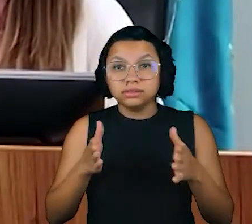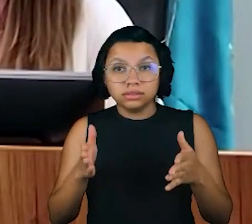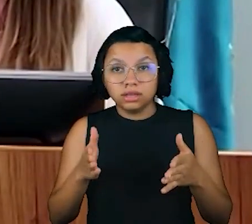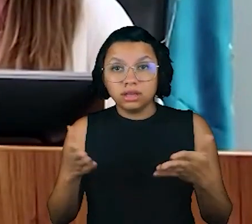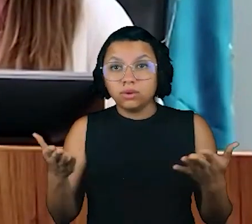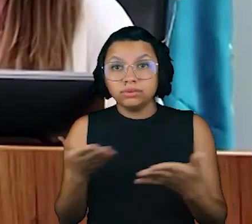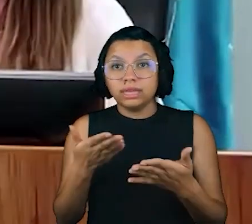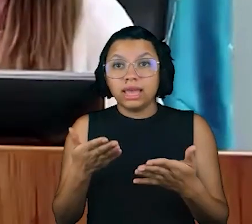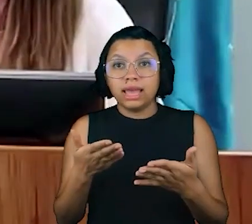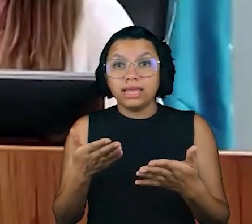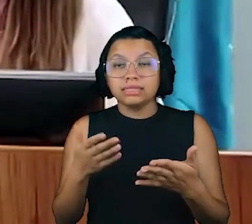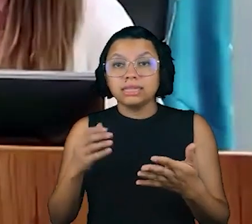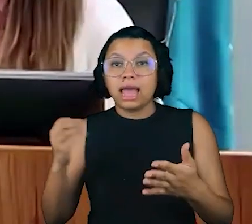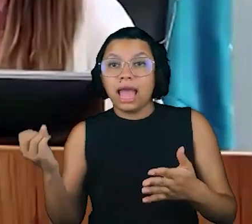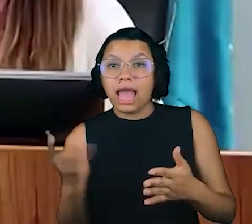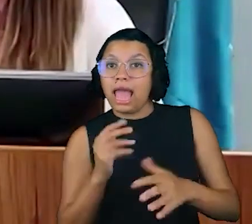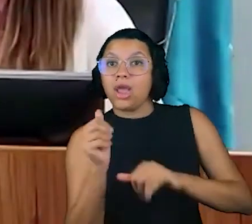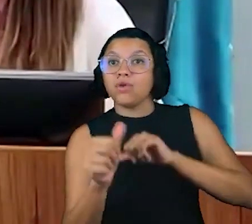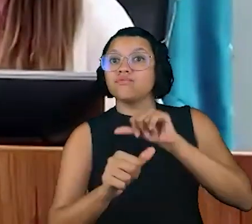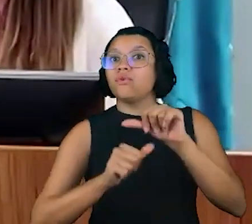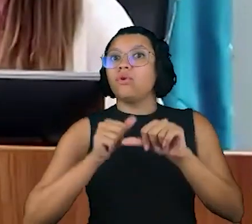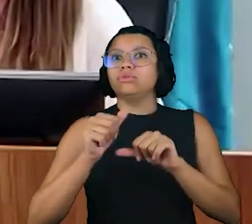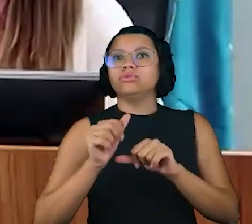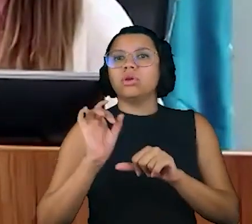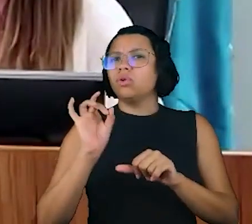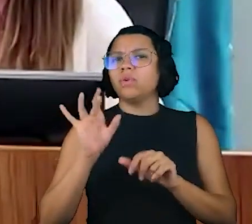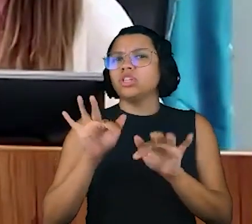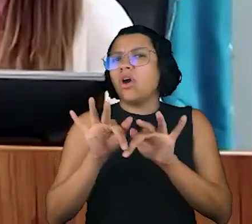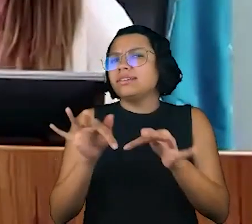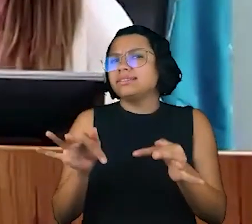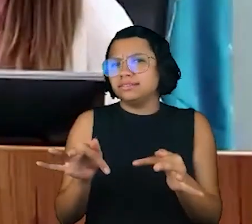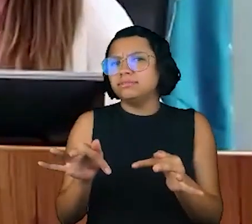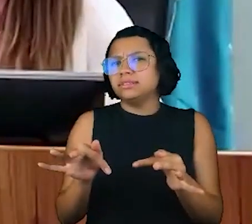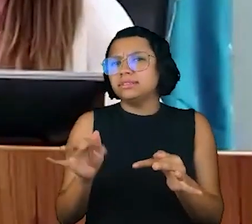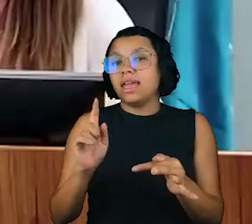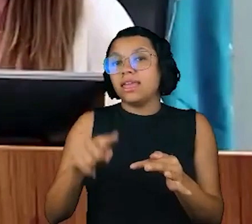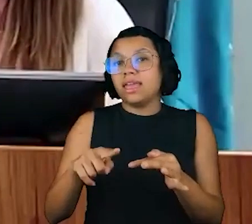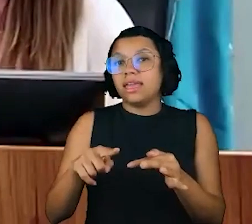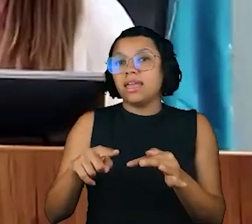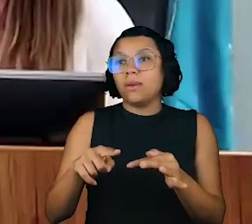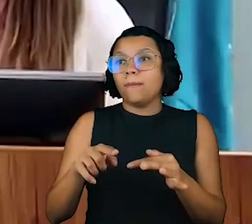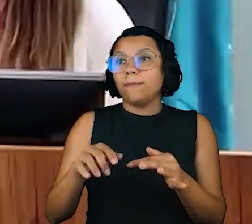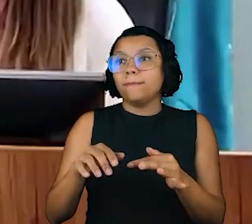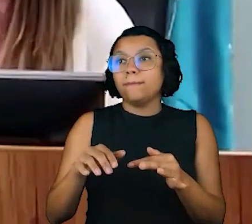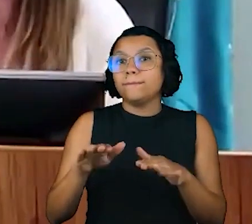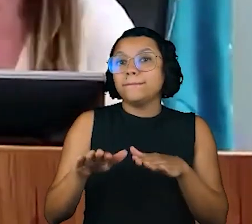revolução, que eu acredito que não seja simplesmente uma revolução, é um passo